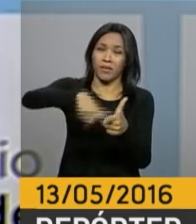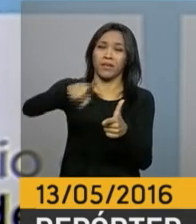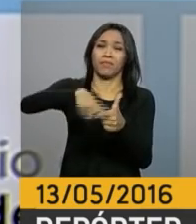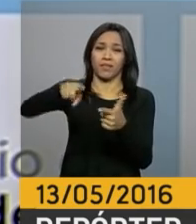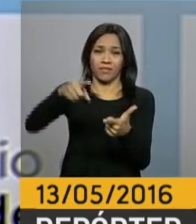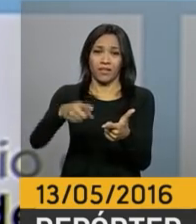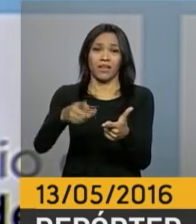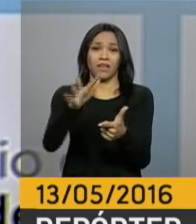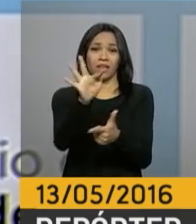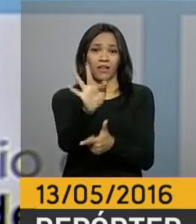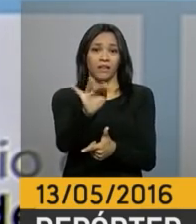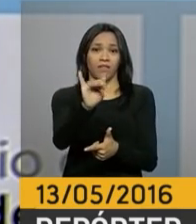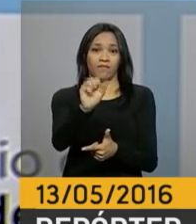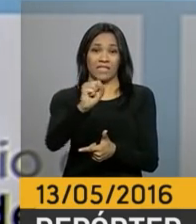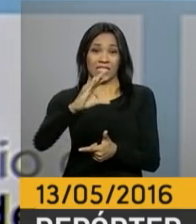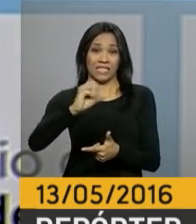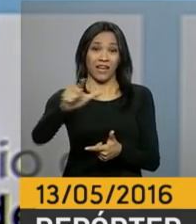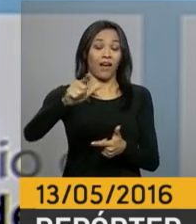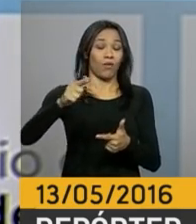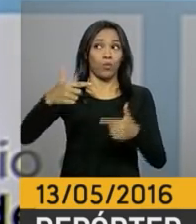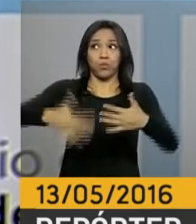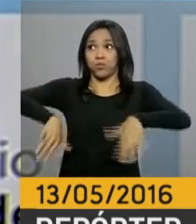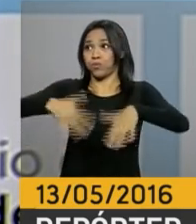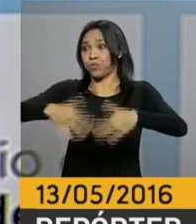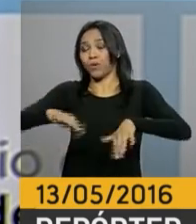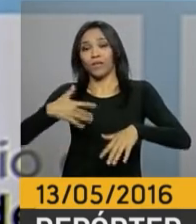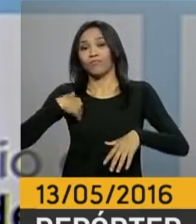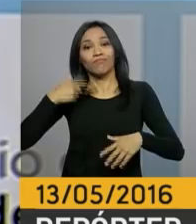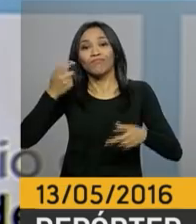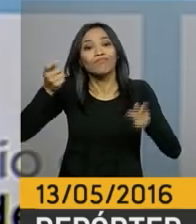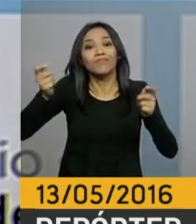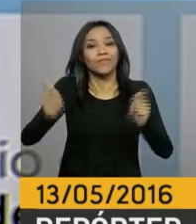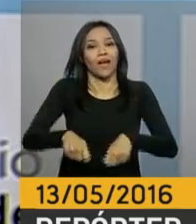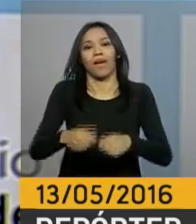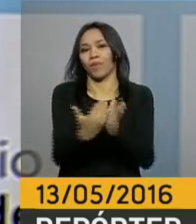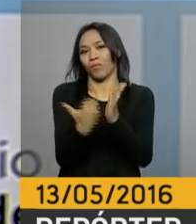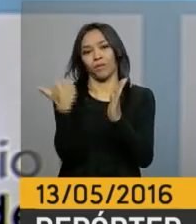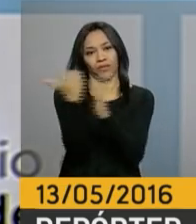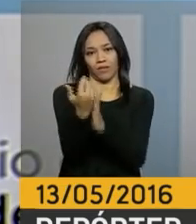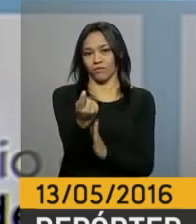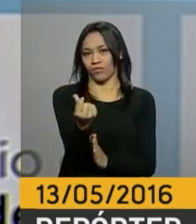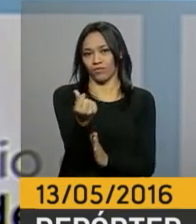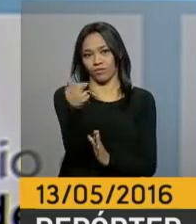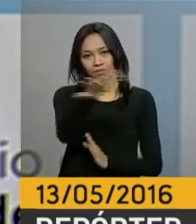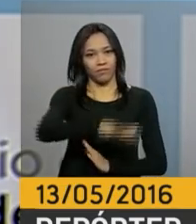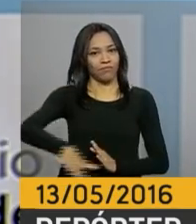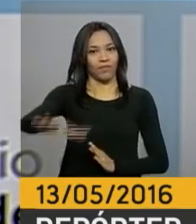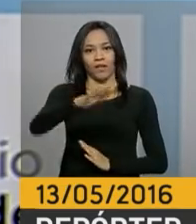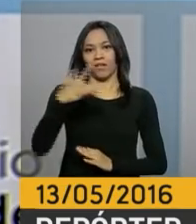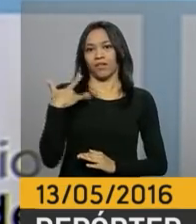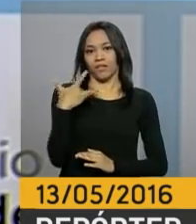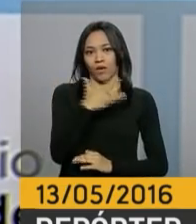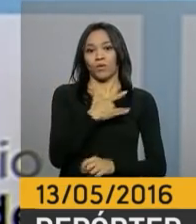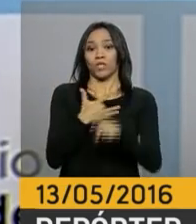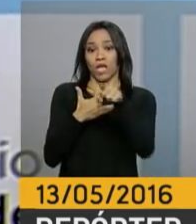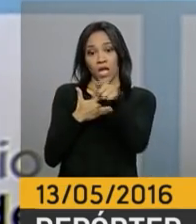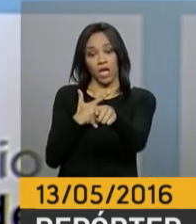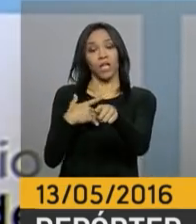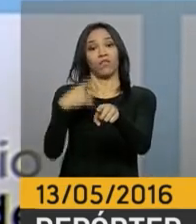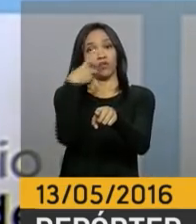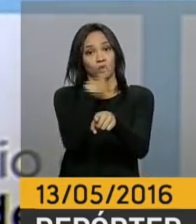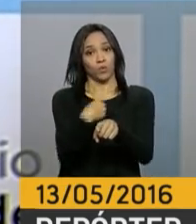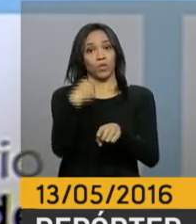ainda na coletiva de imprensa que demos agora lá no palácio eu fui como relator Geral do orçamento não como ministro da